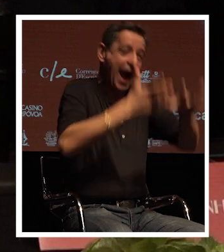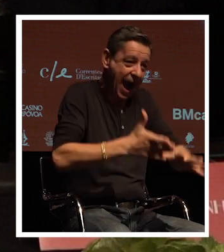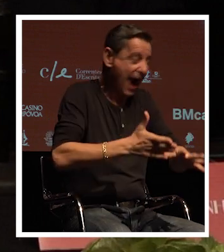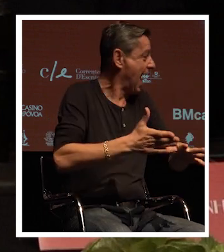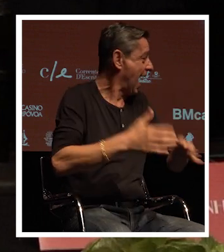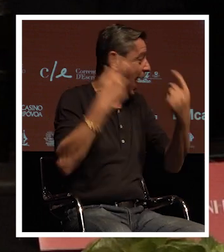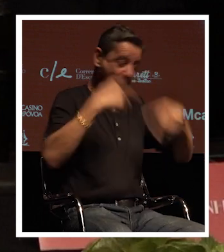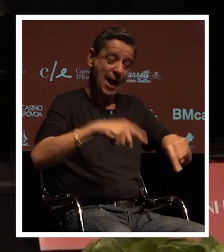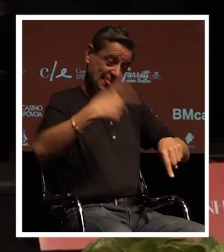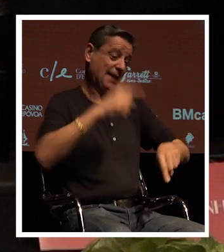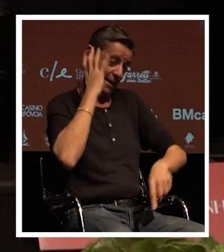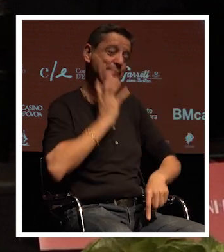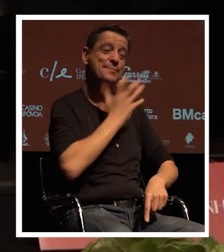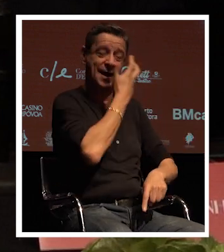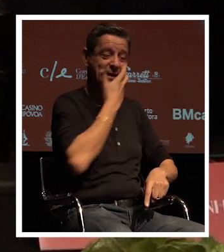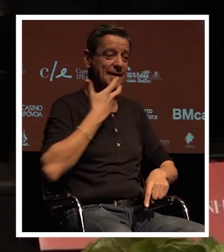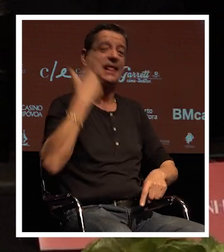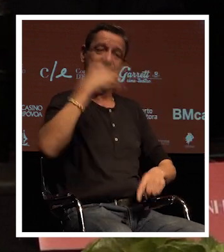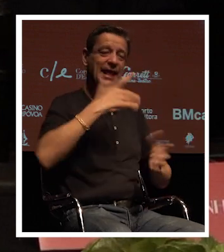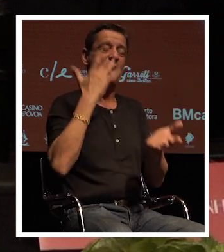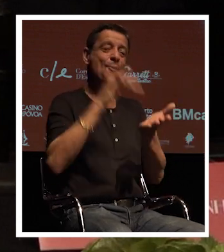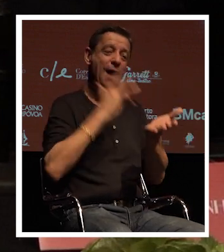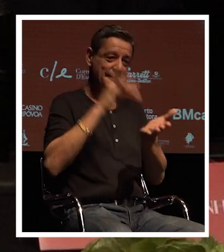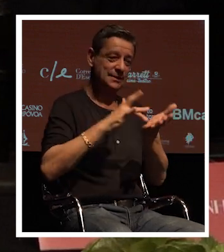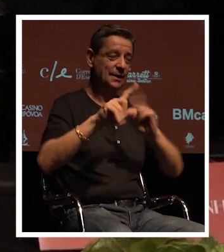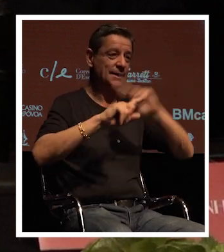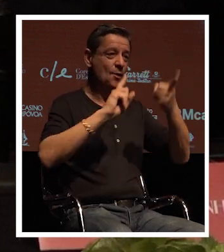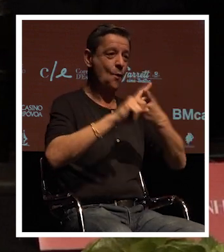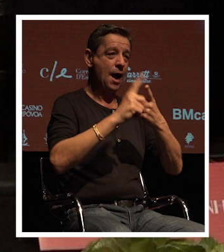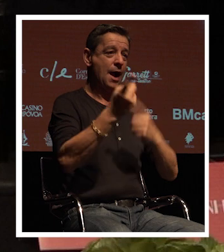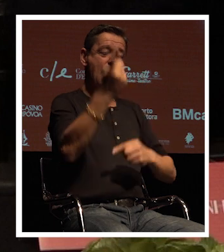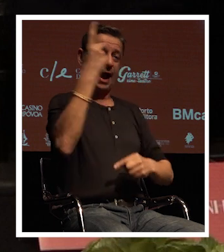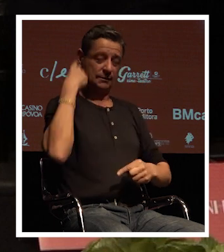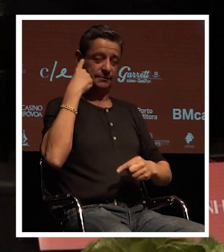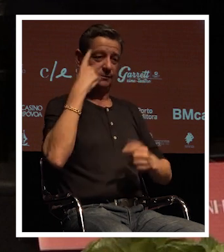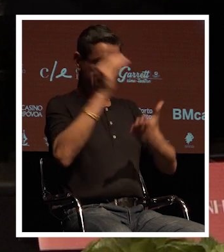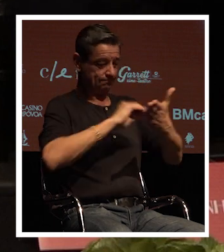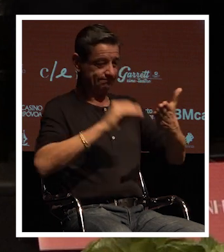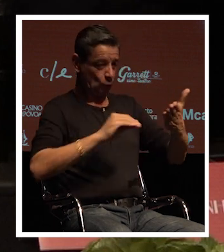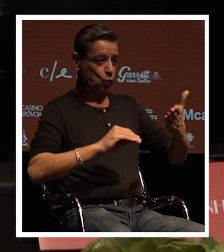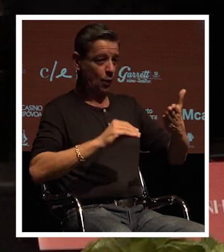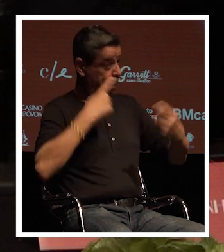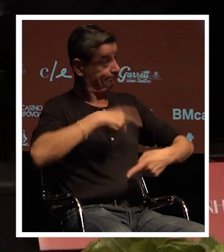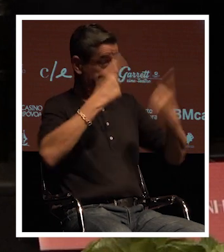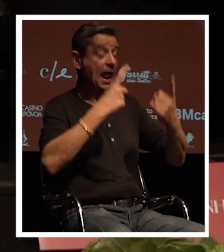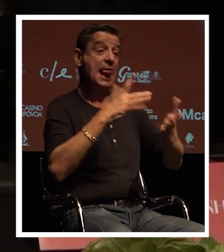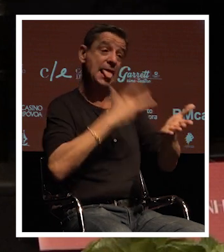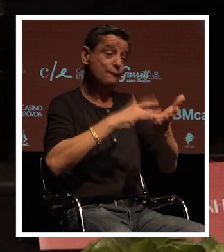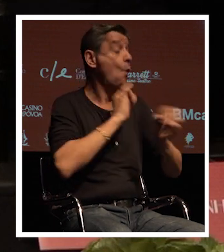tenho barba também tenho um livro e o ano passado estava aqui enquanto autor sem livro